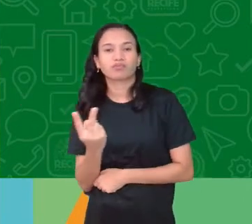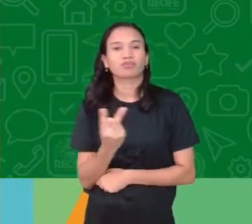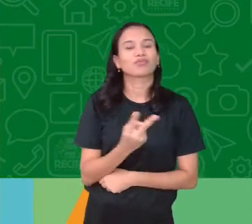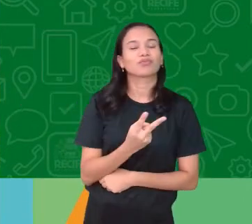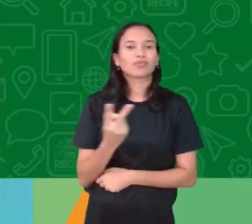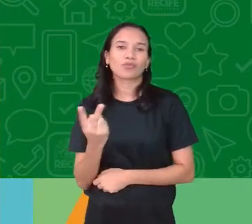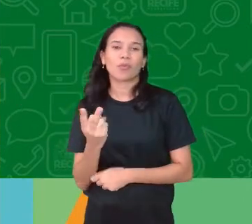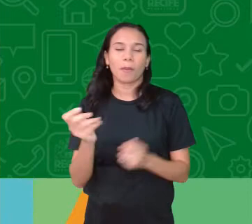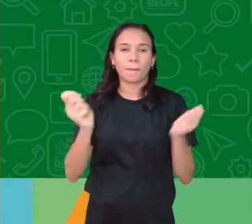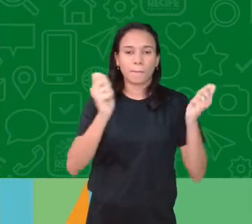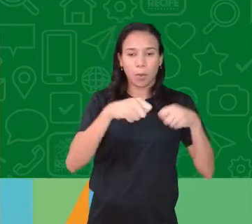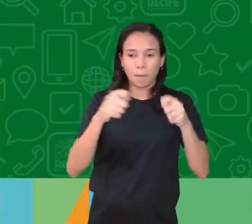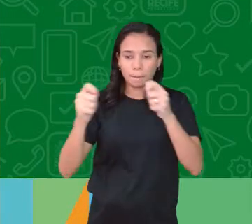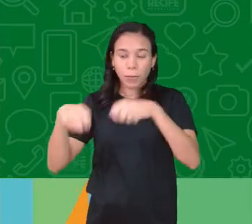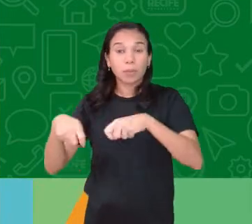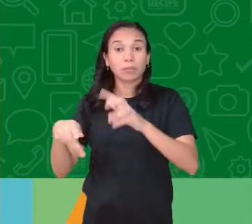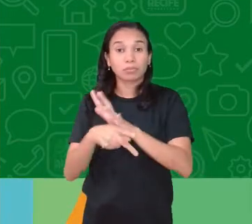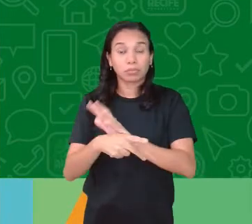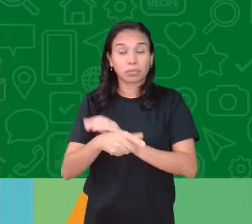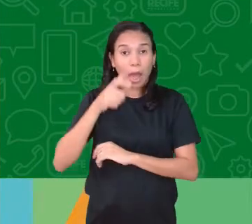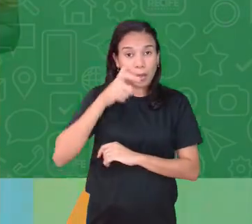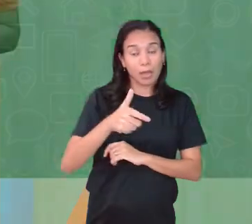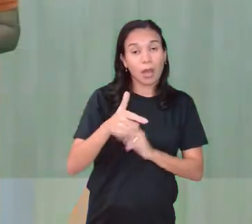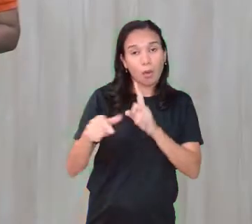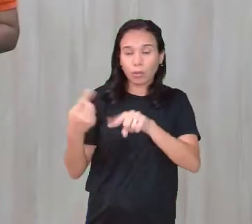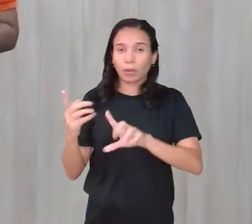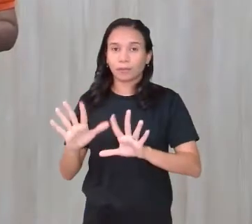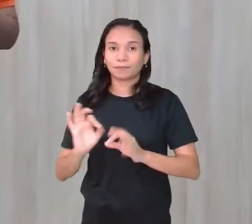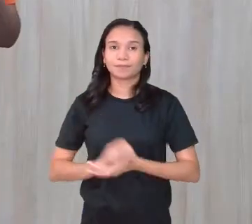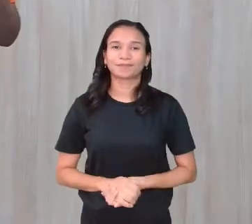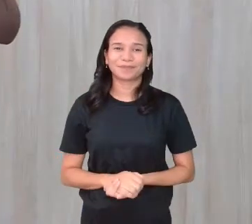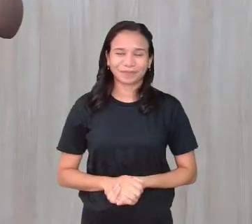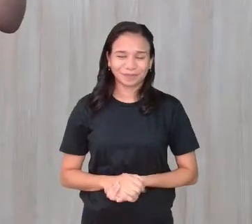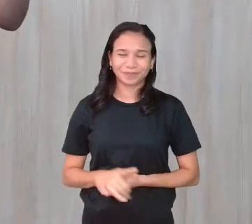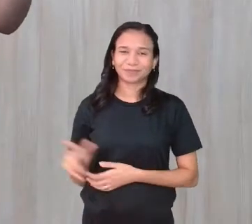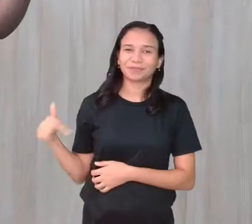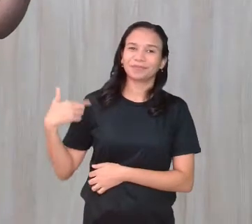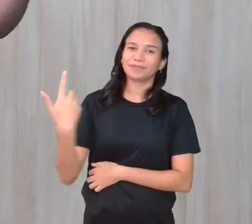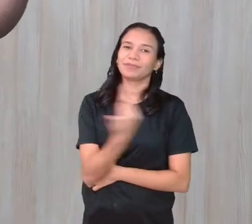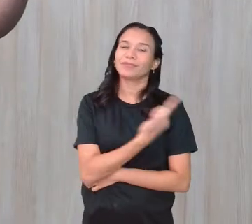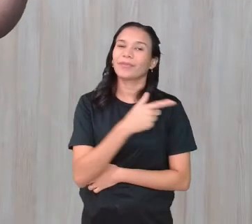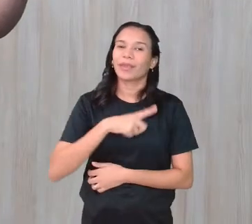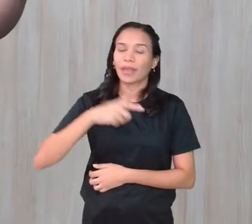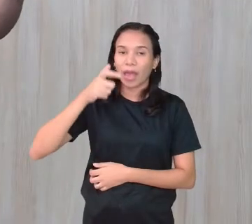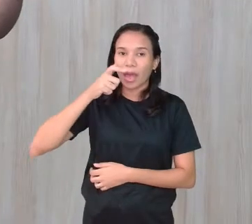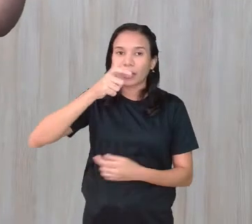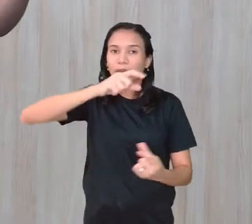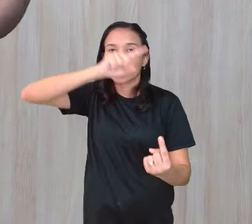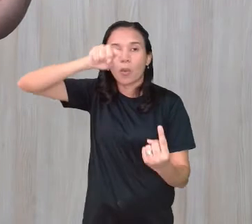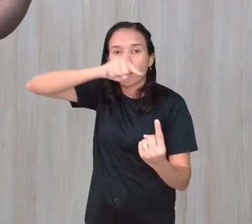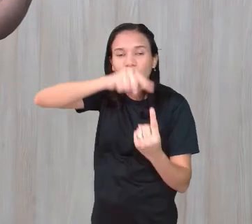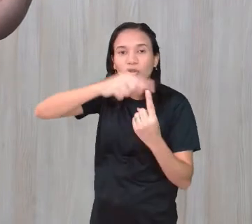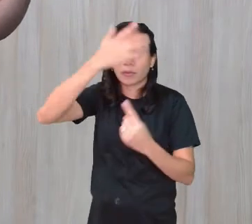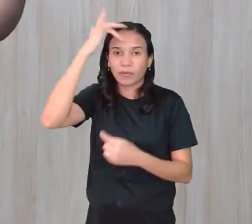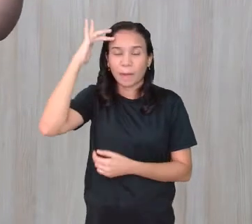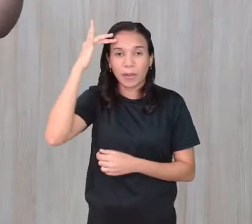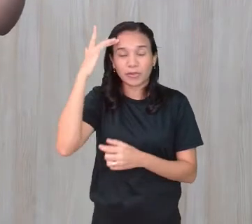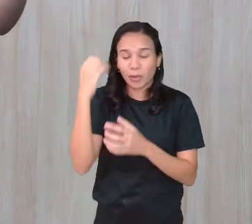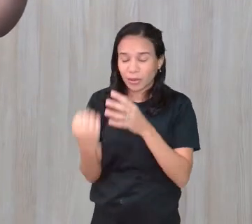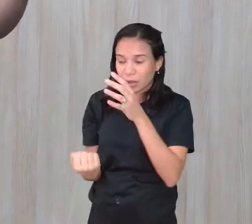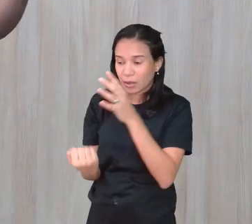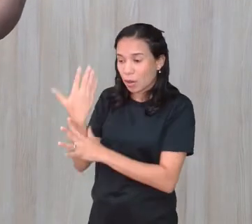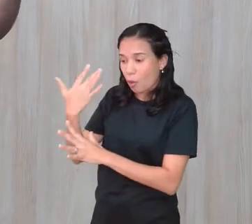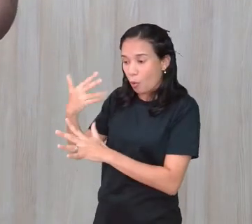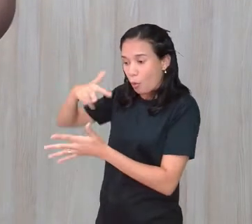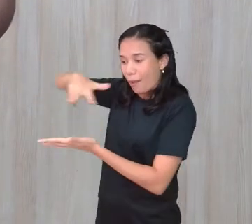essas duas possibilidades aí de intenção do movimento. Isso, a gente tem a intenção daquela pessoa que está criando a coreografia, que quer contar a